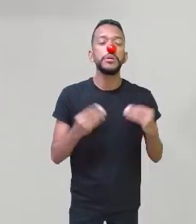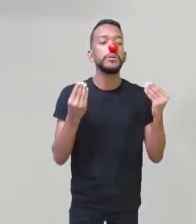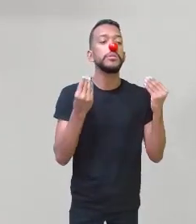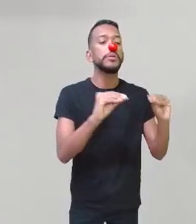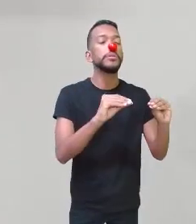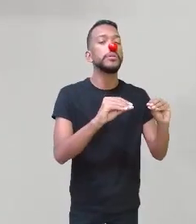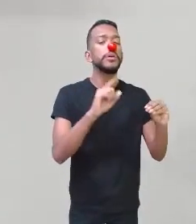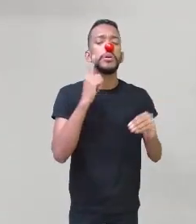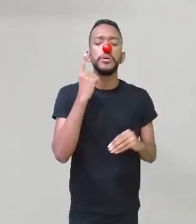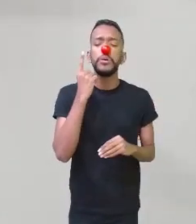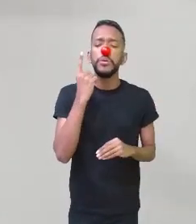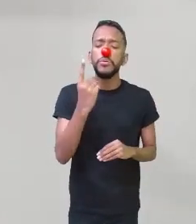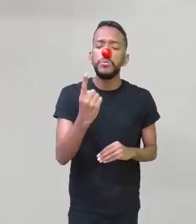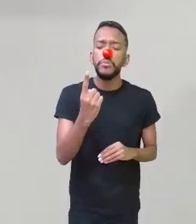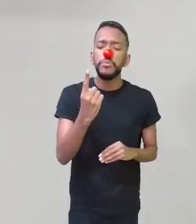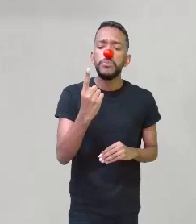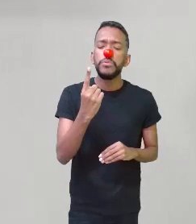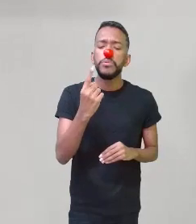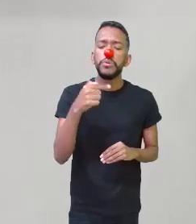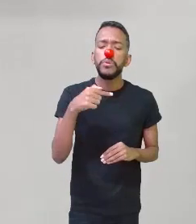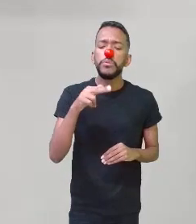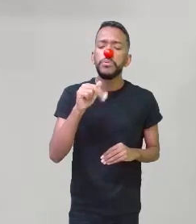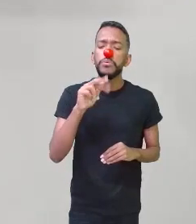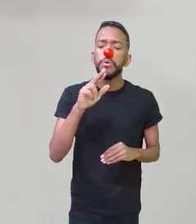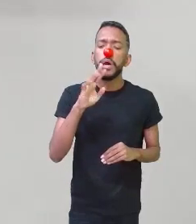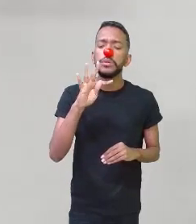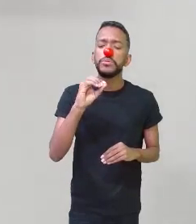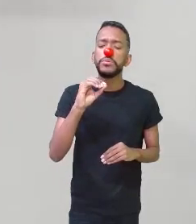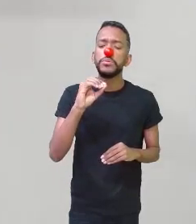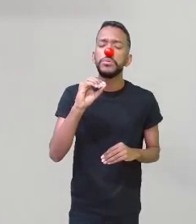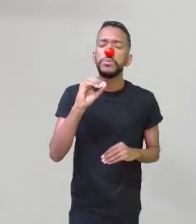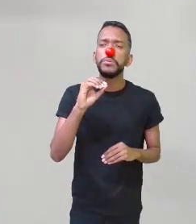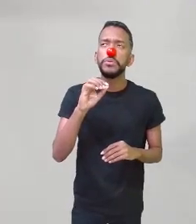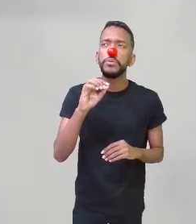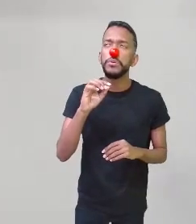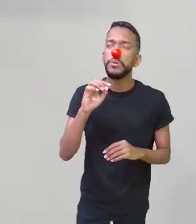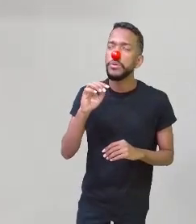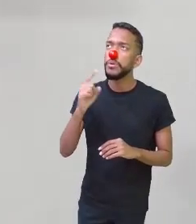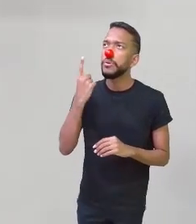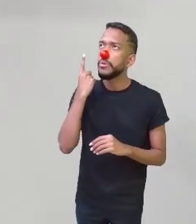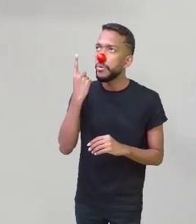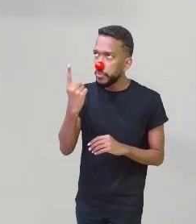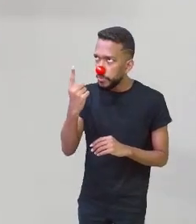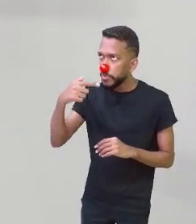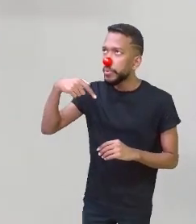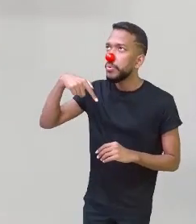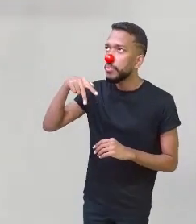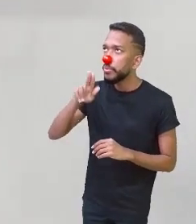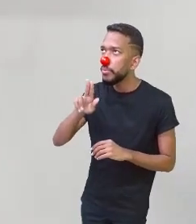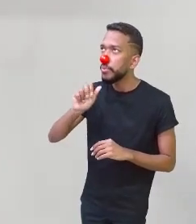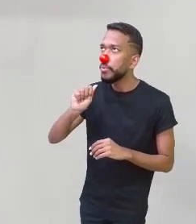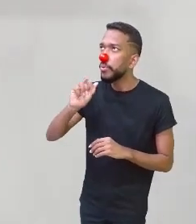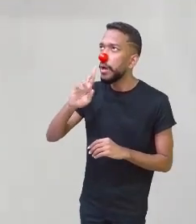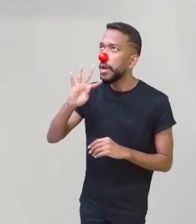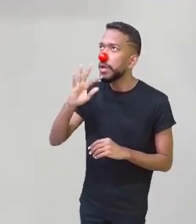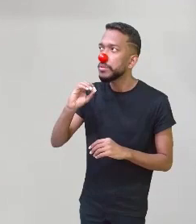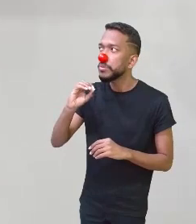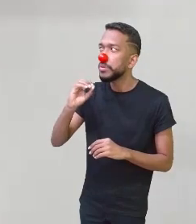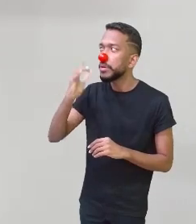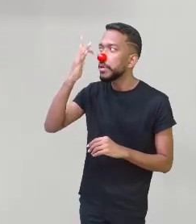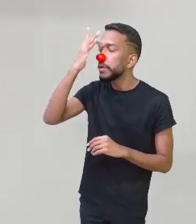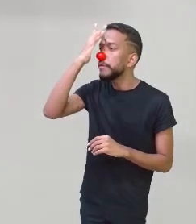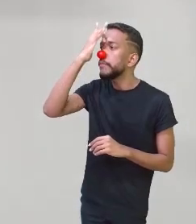1/4? Um quarto. Um quarto. quarto. Para representar um quarto é muito